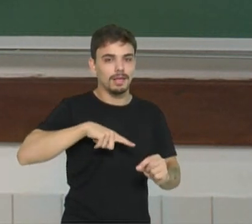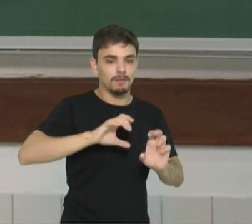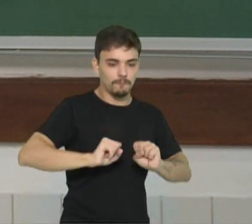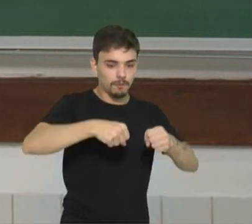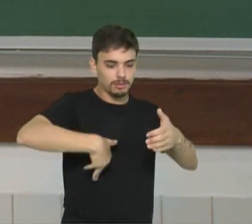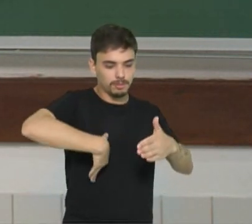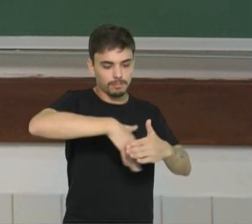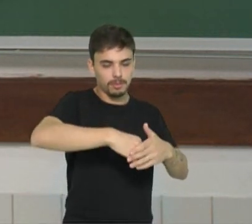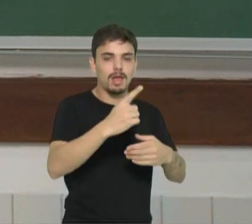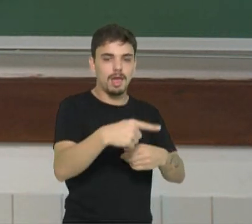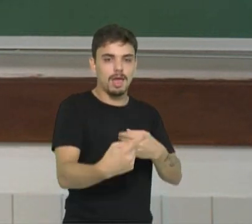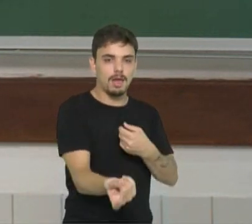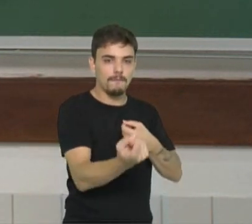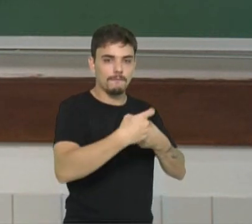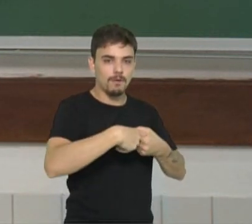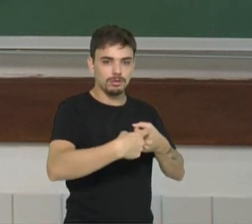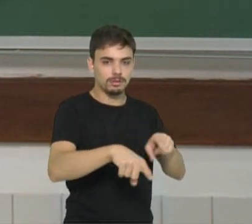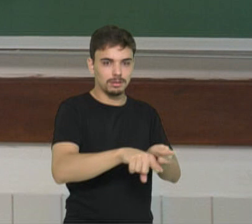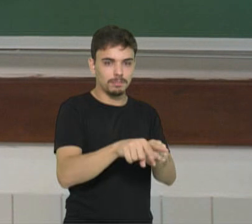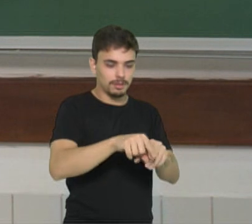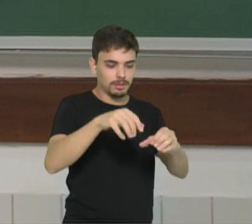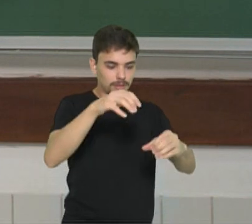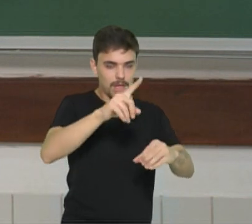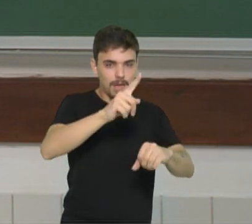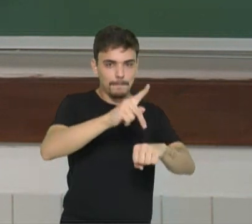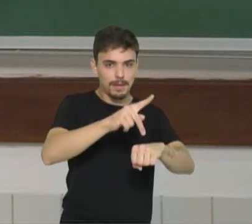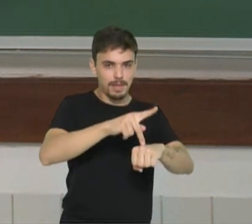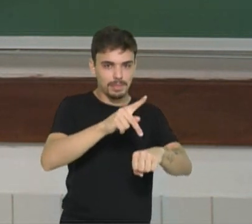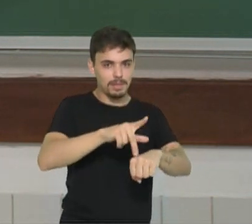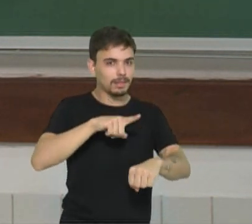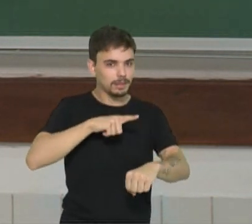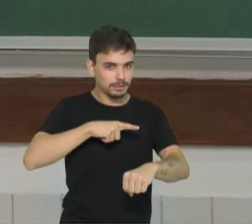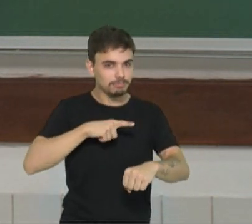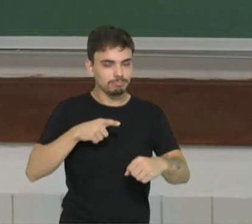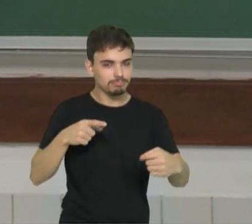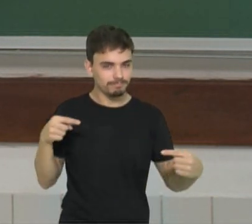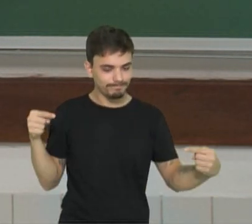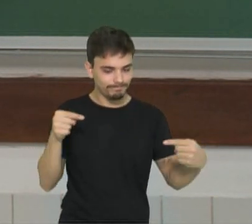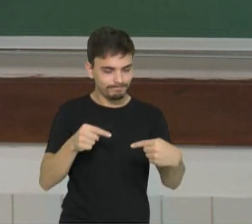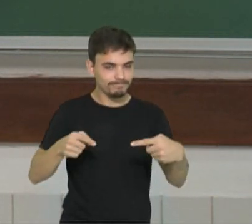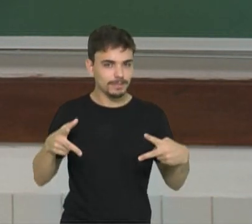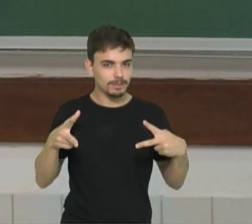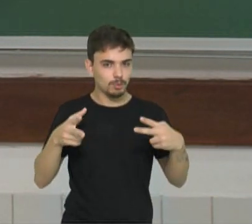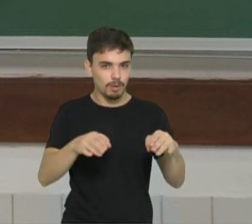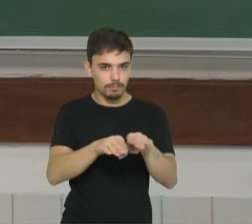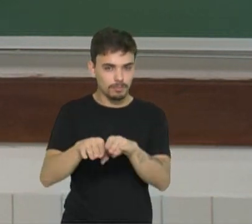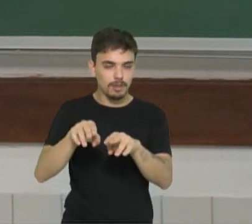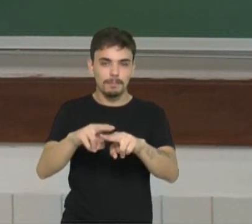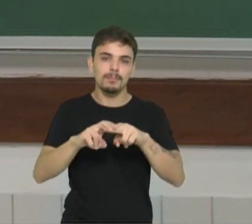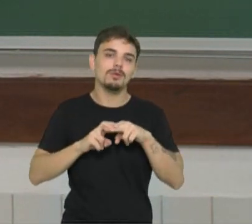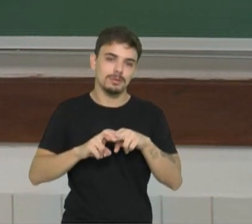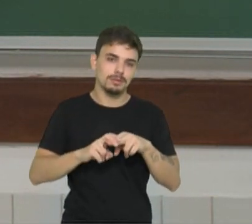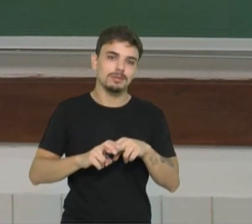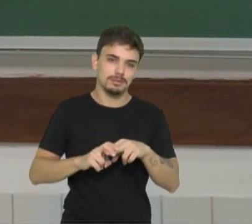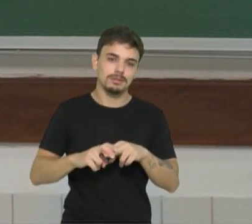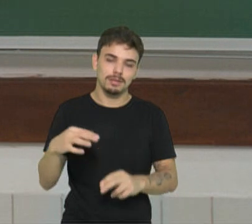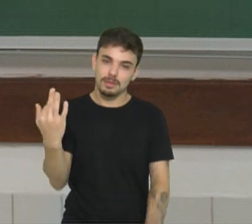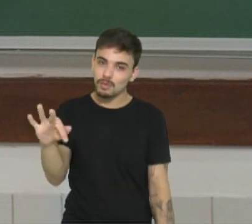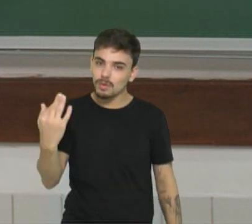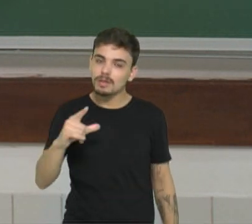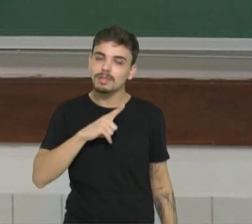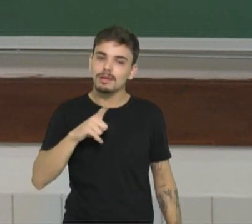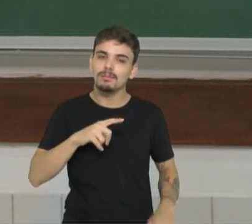é a mesma força que a pedra colocou no seu dedão. E aí aquela dor é justamente porque a força chegou na mesma